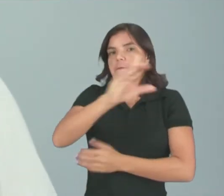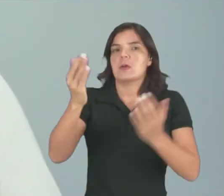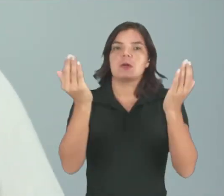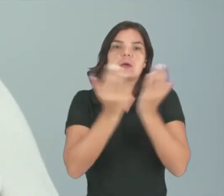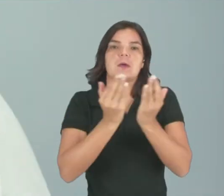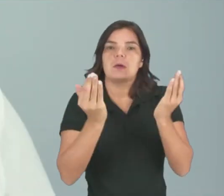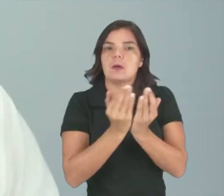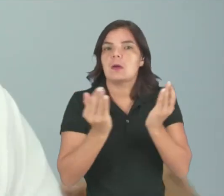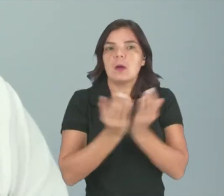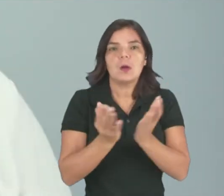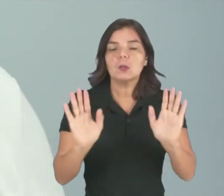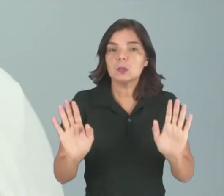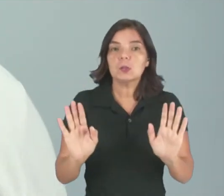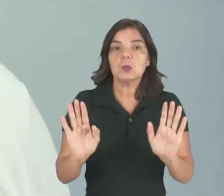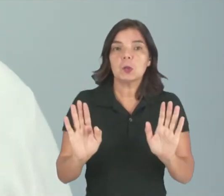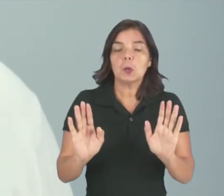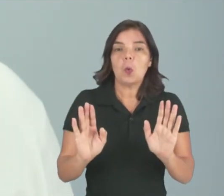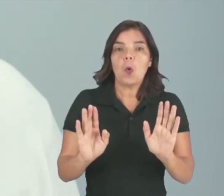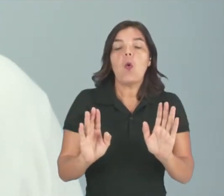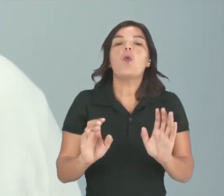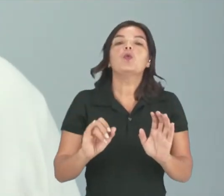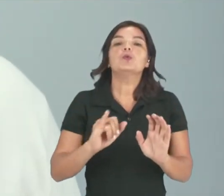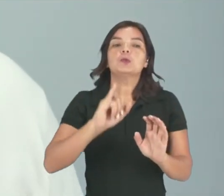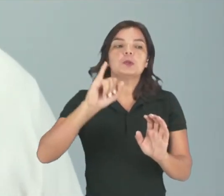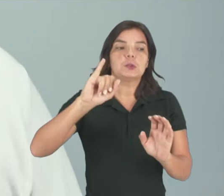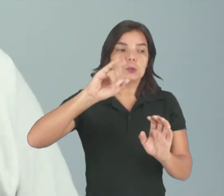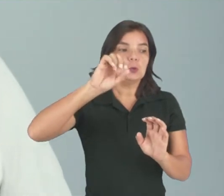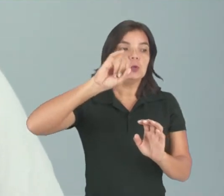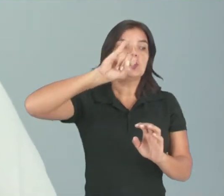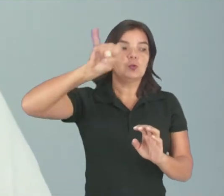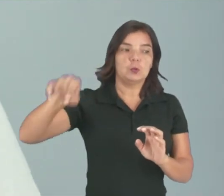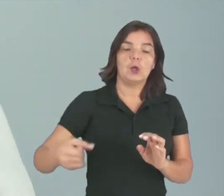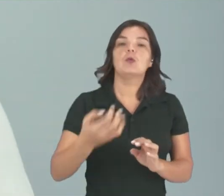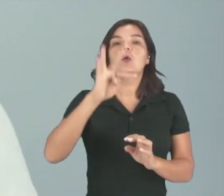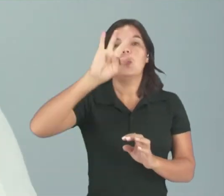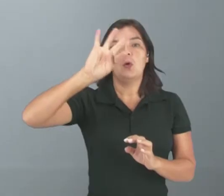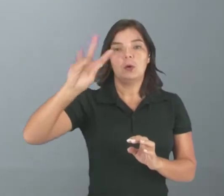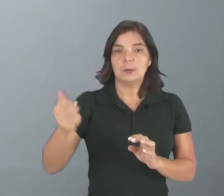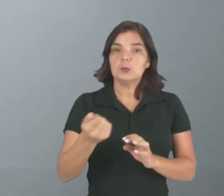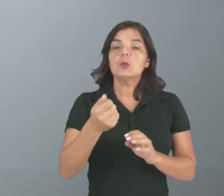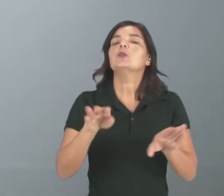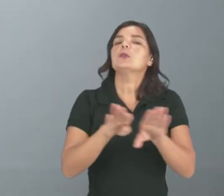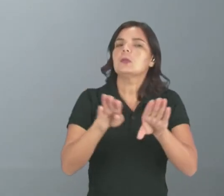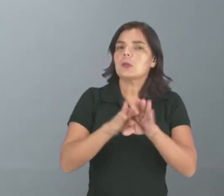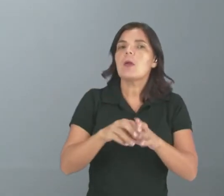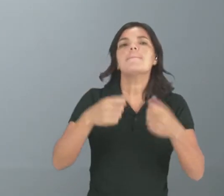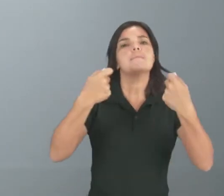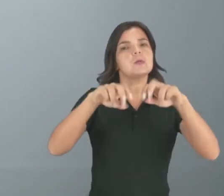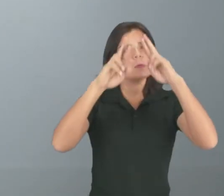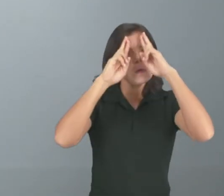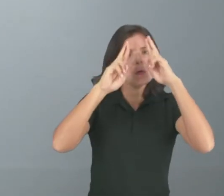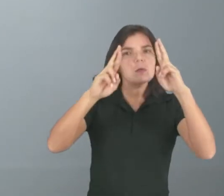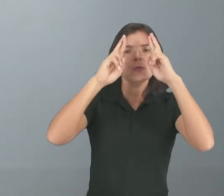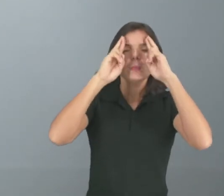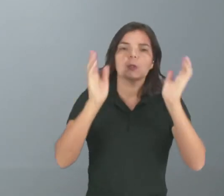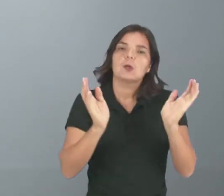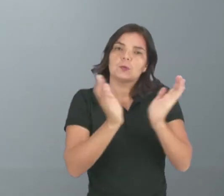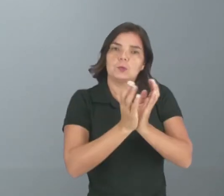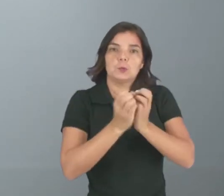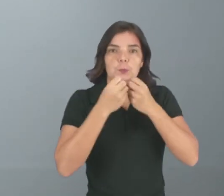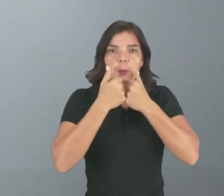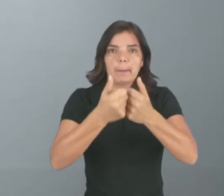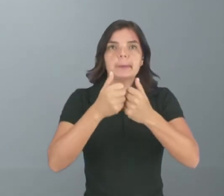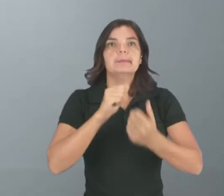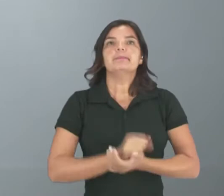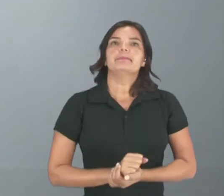protestante, né, o testemunho de Jeová, o mórmon. Ele tem que respeitar a individualidade e a coletividade, tá